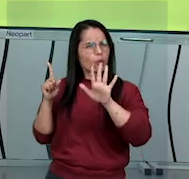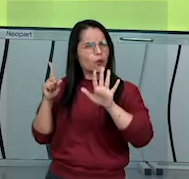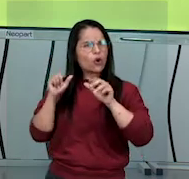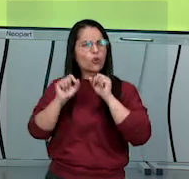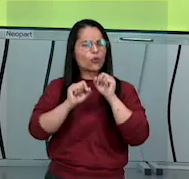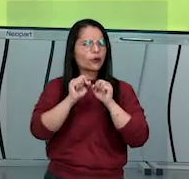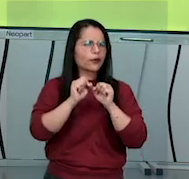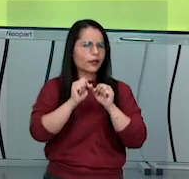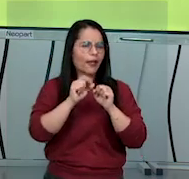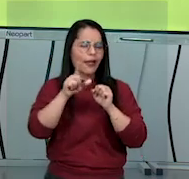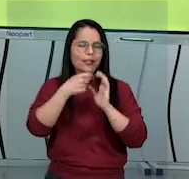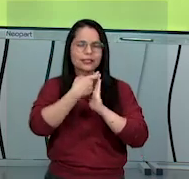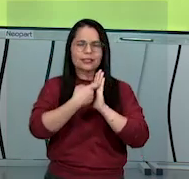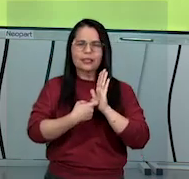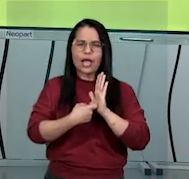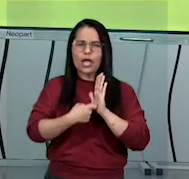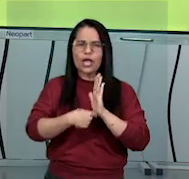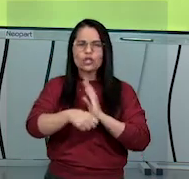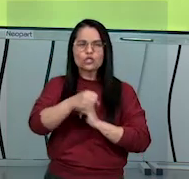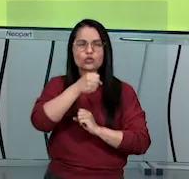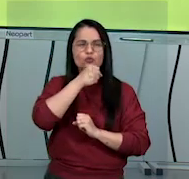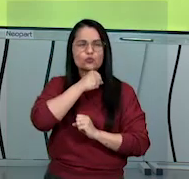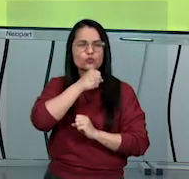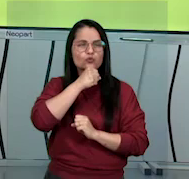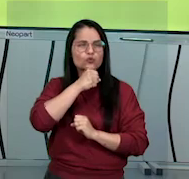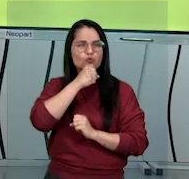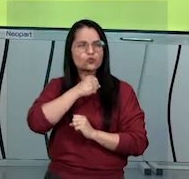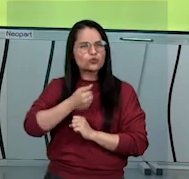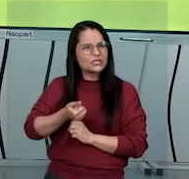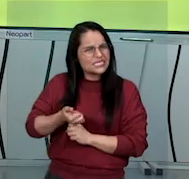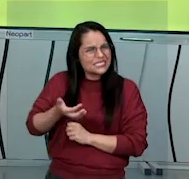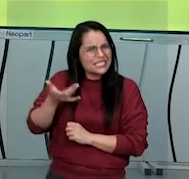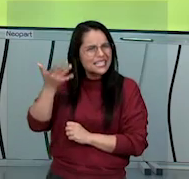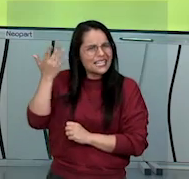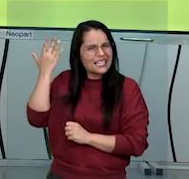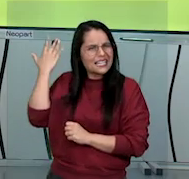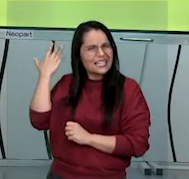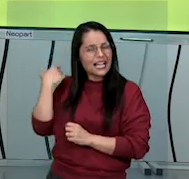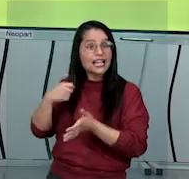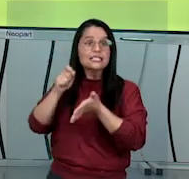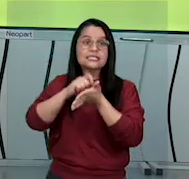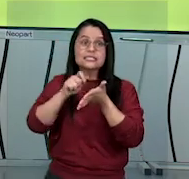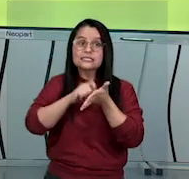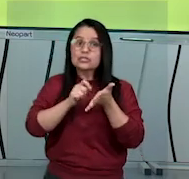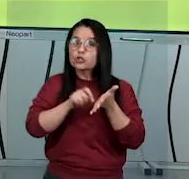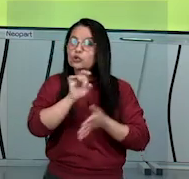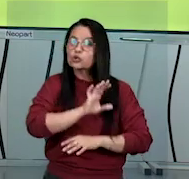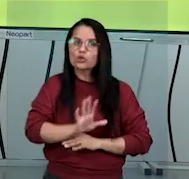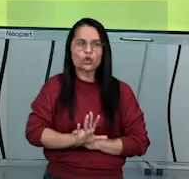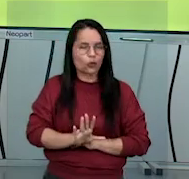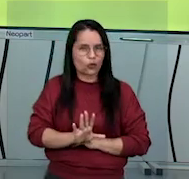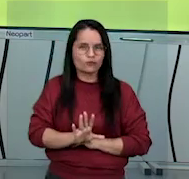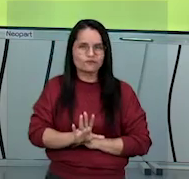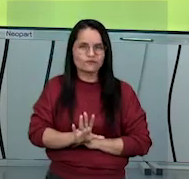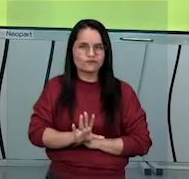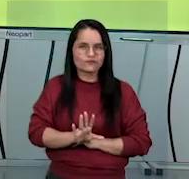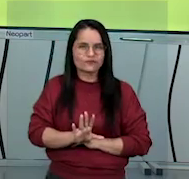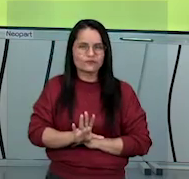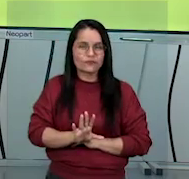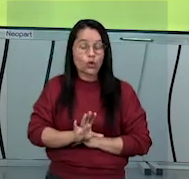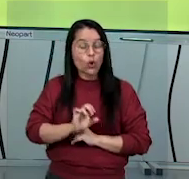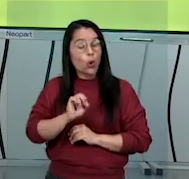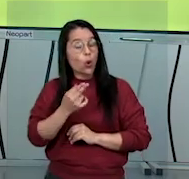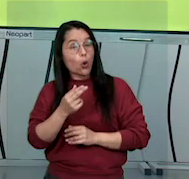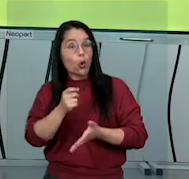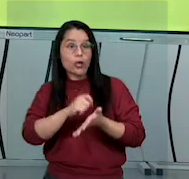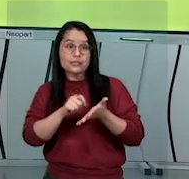fazem parte de textos que estão só escritos de um tempo mais remoto, ou então